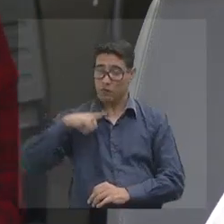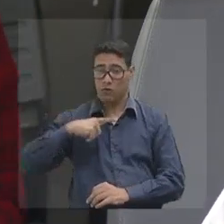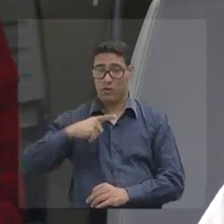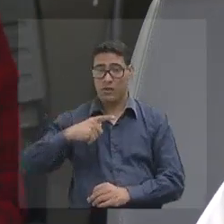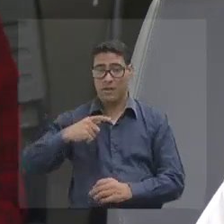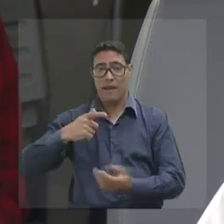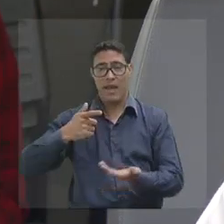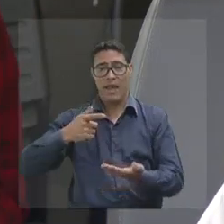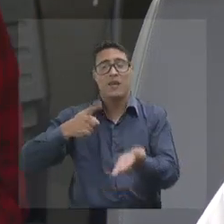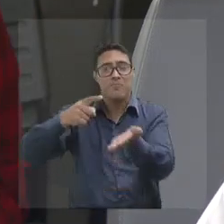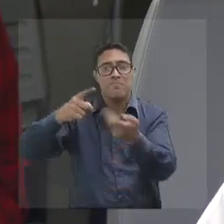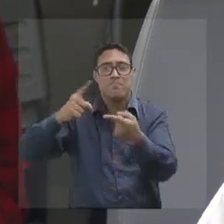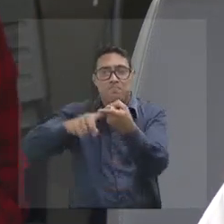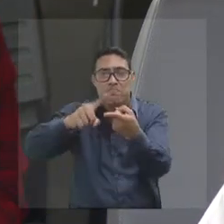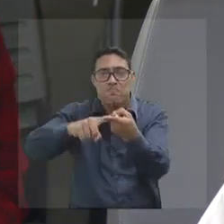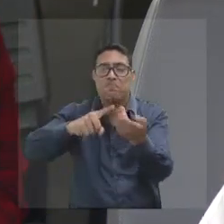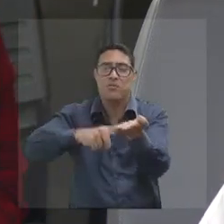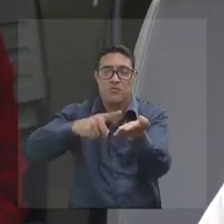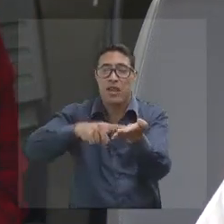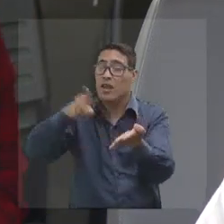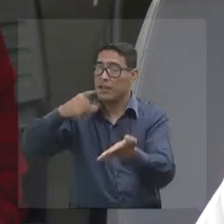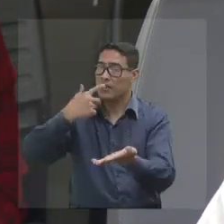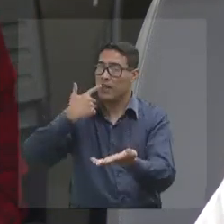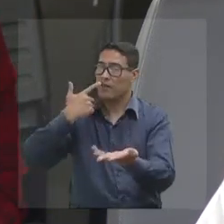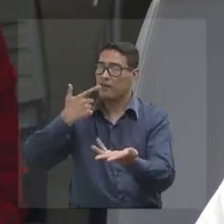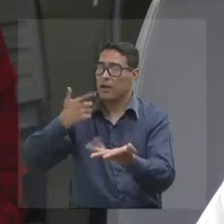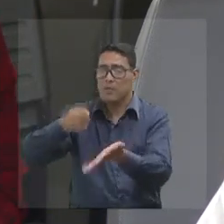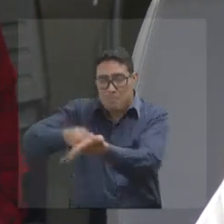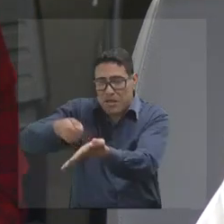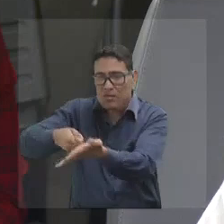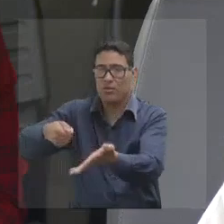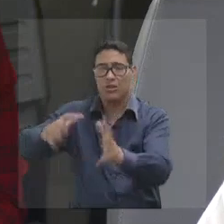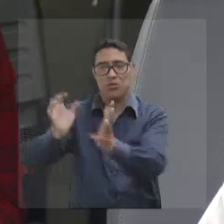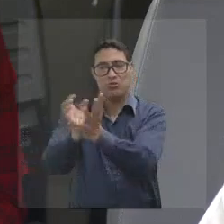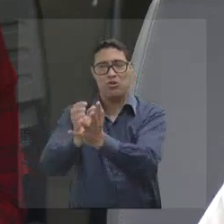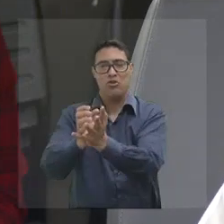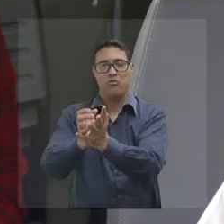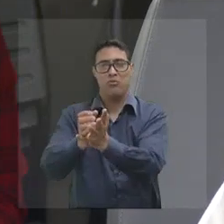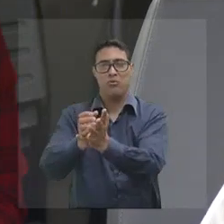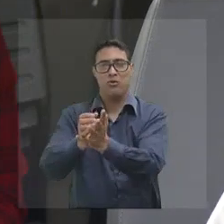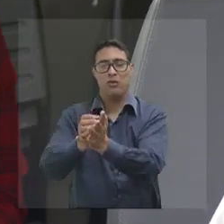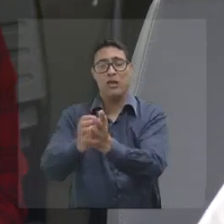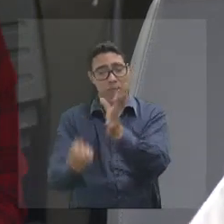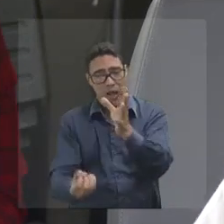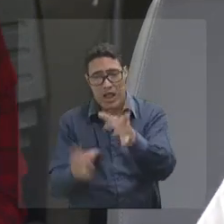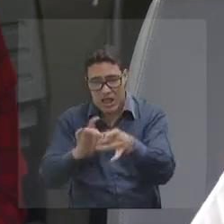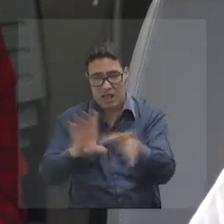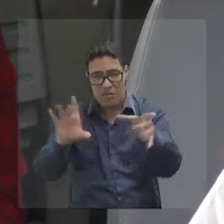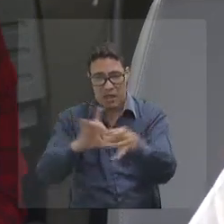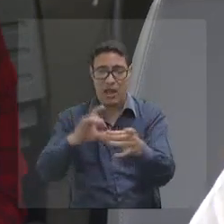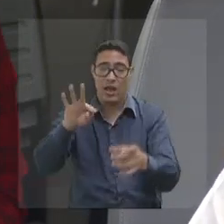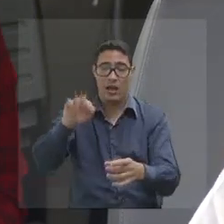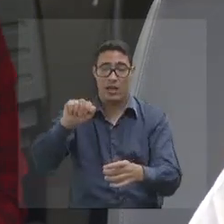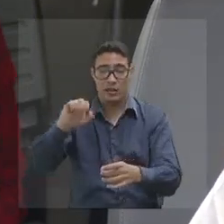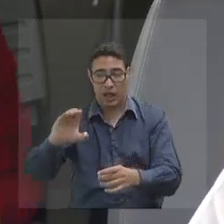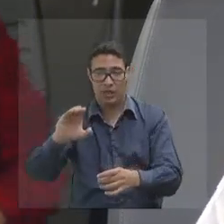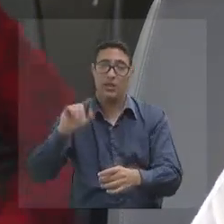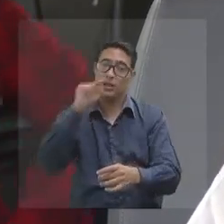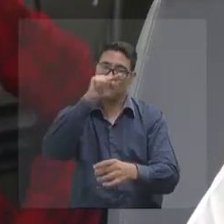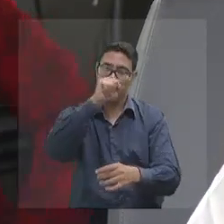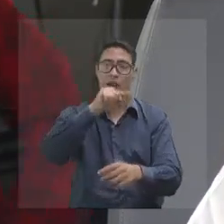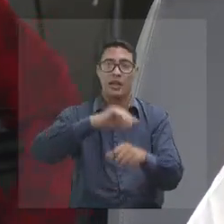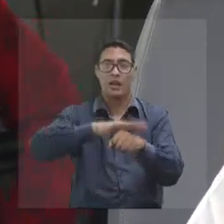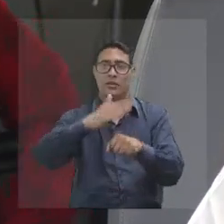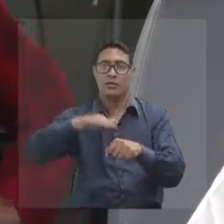A Equipe técnica da semad no caso é dos Taques da na Serra do Curral